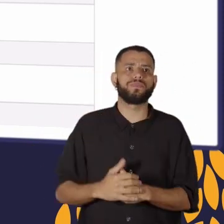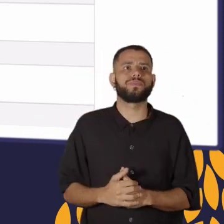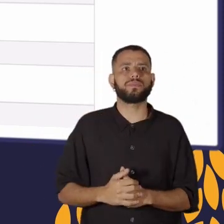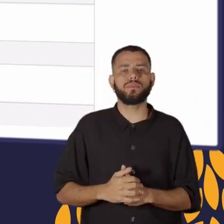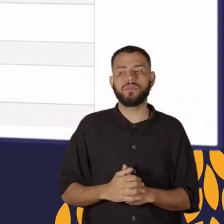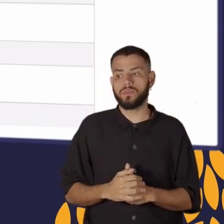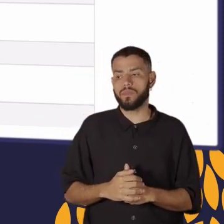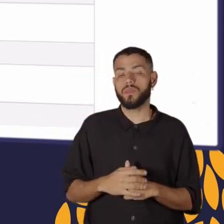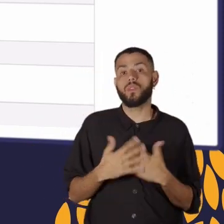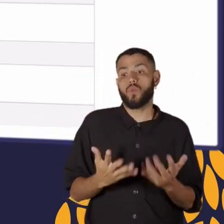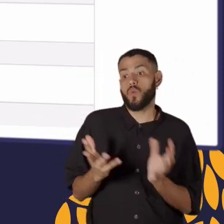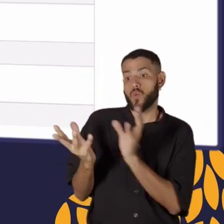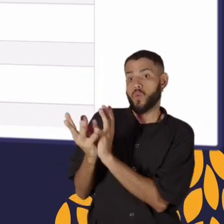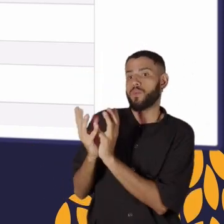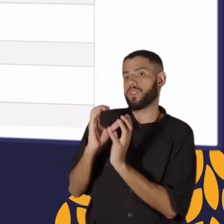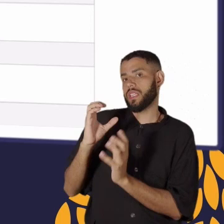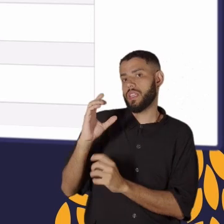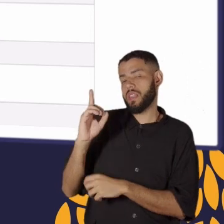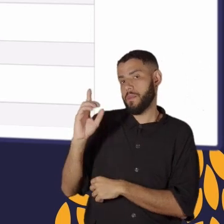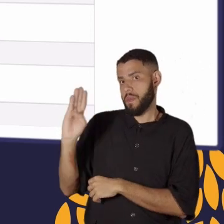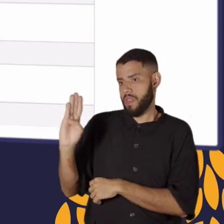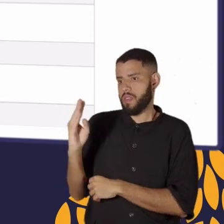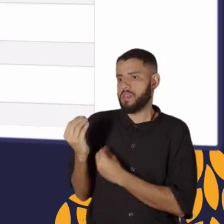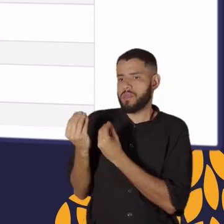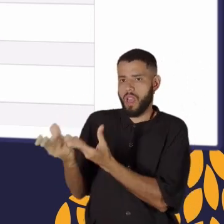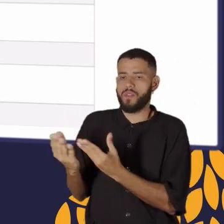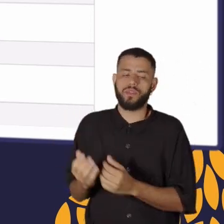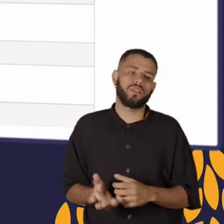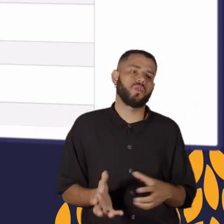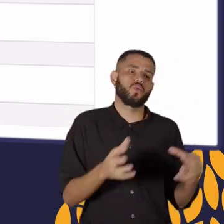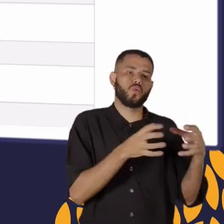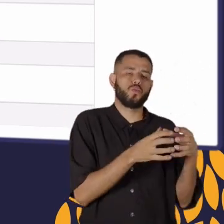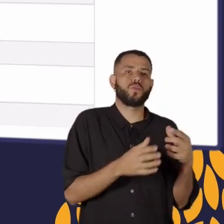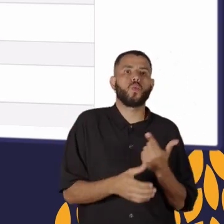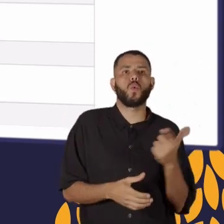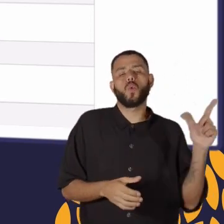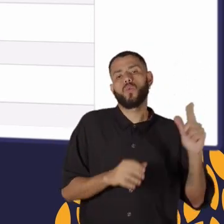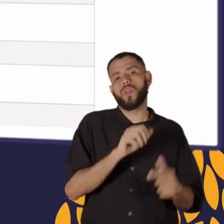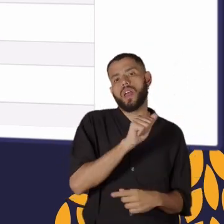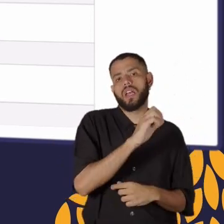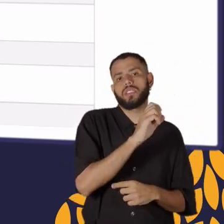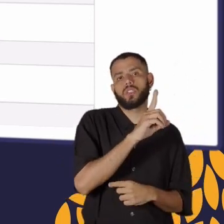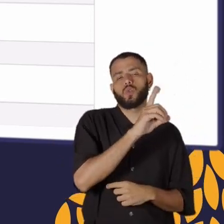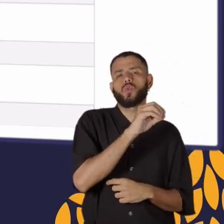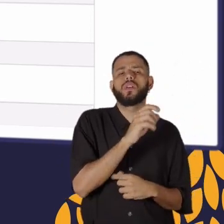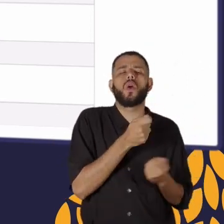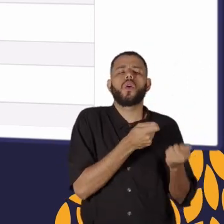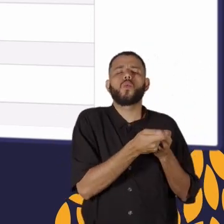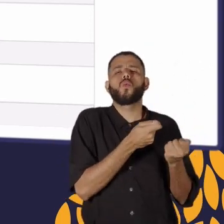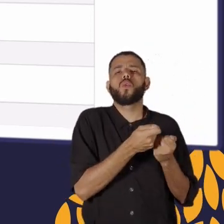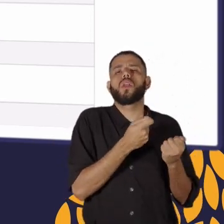um grupo recebia canabidiol, outro grupo recebia ácido valproico, que é um estabilizador de humor,